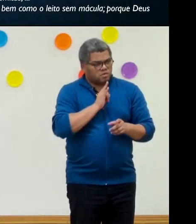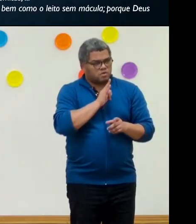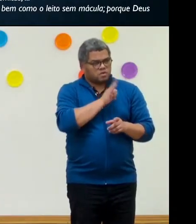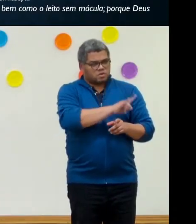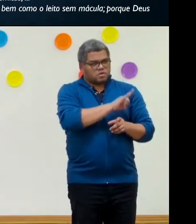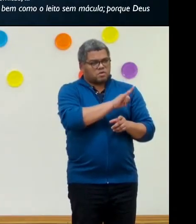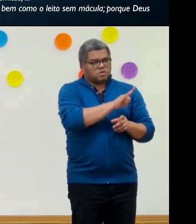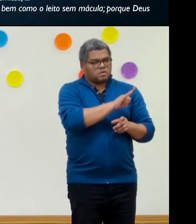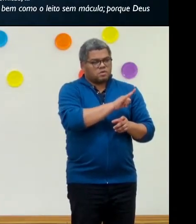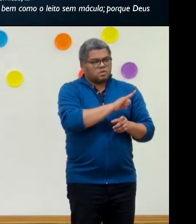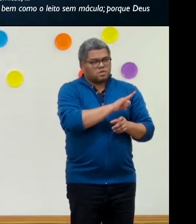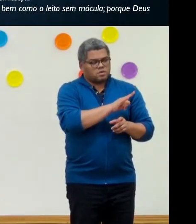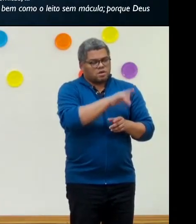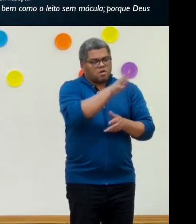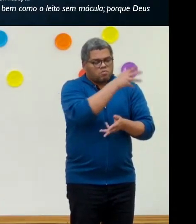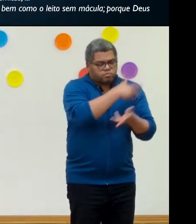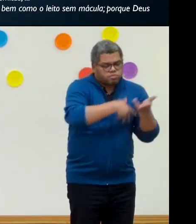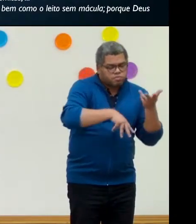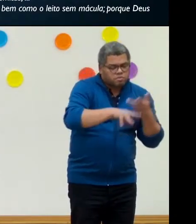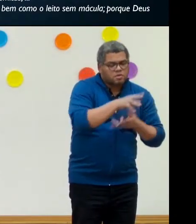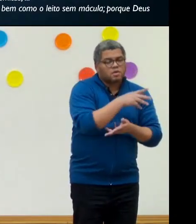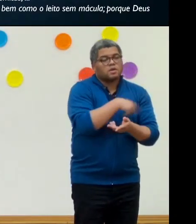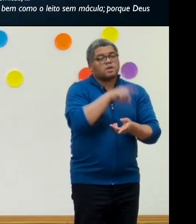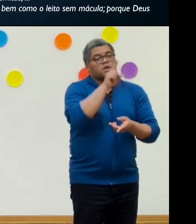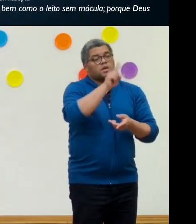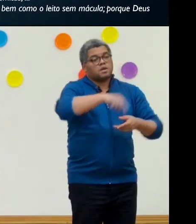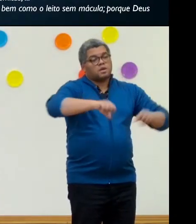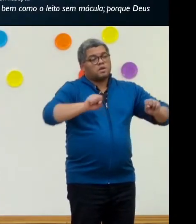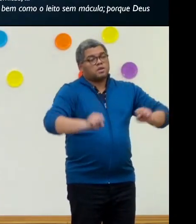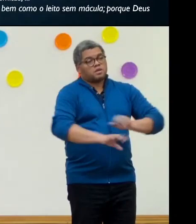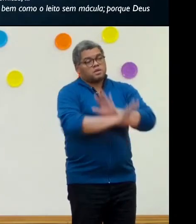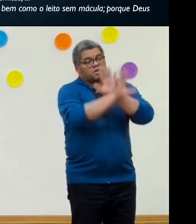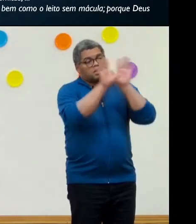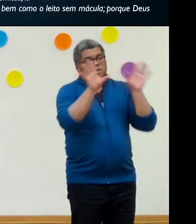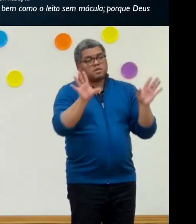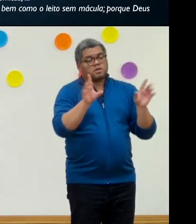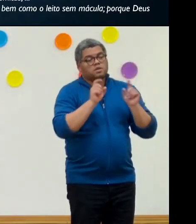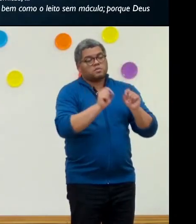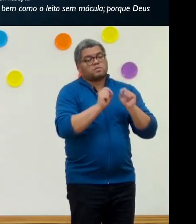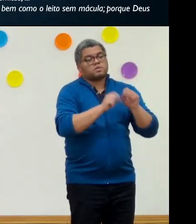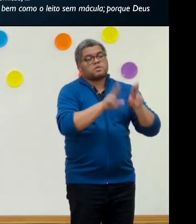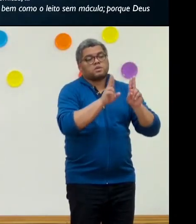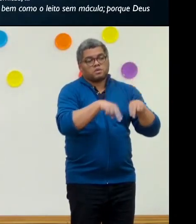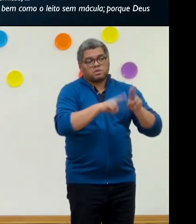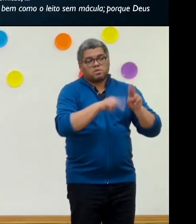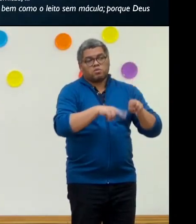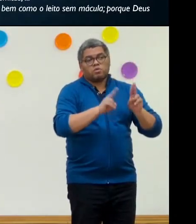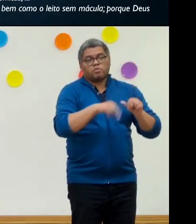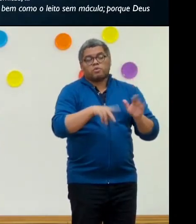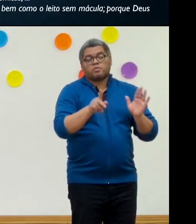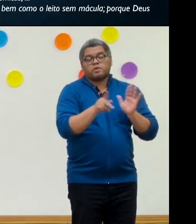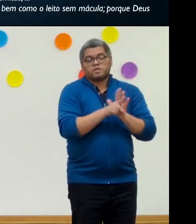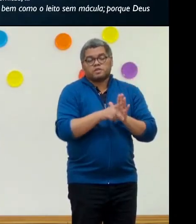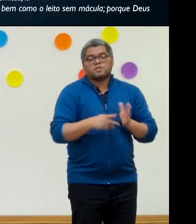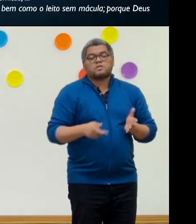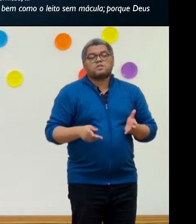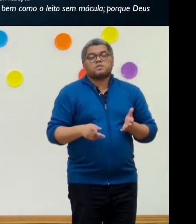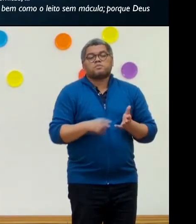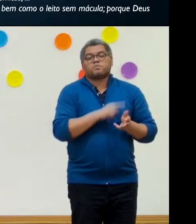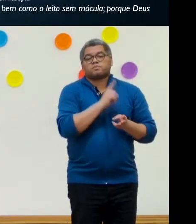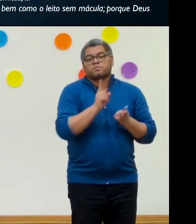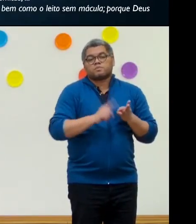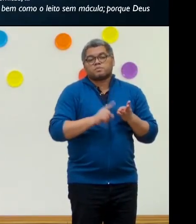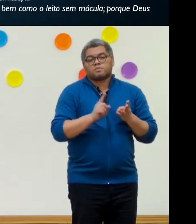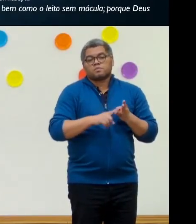se enlameia dele. E é a evidência, claro, de que nunca foi mesmo. Não herdarão os adúlteros. E o último texto,